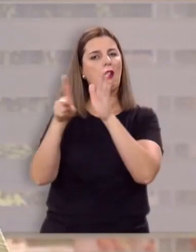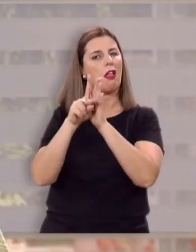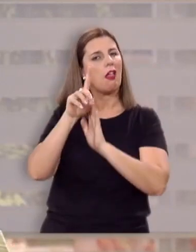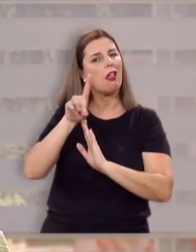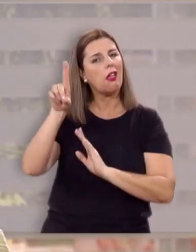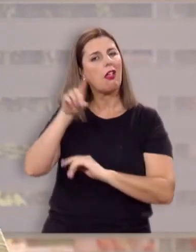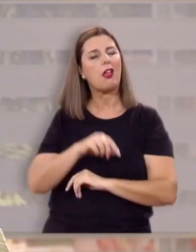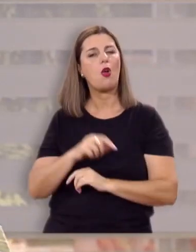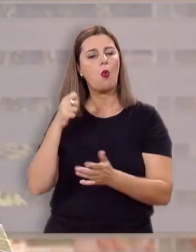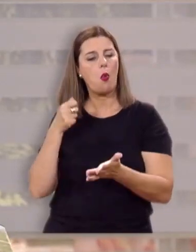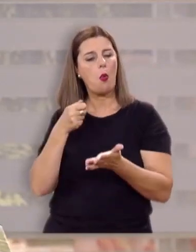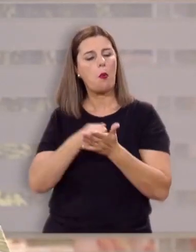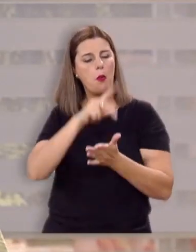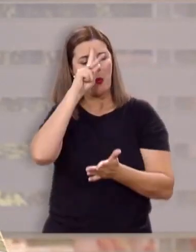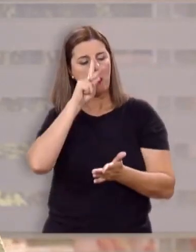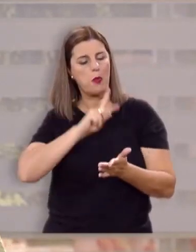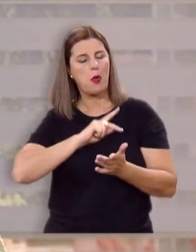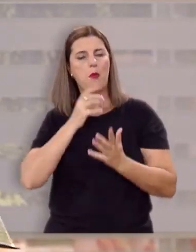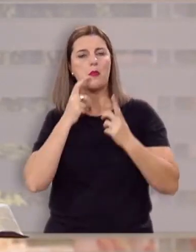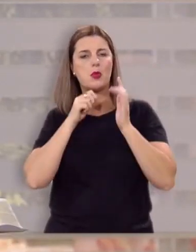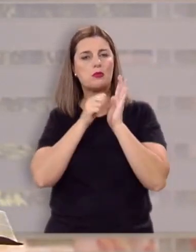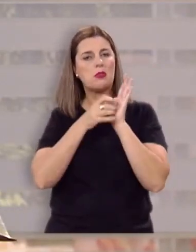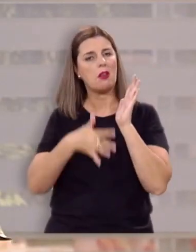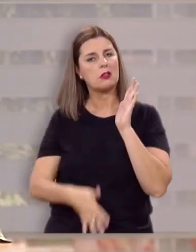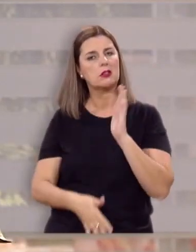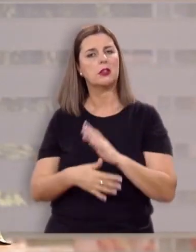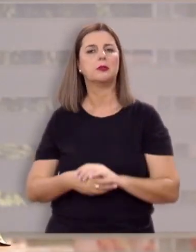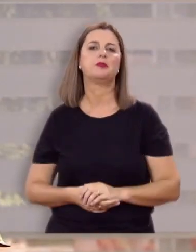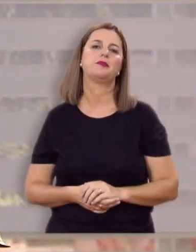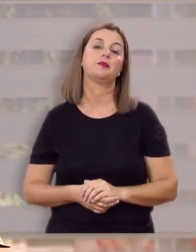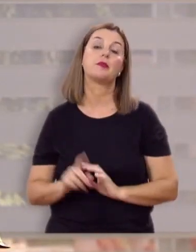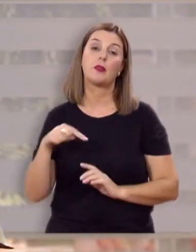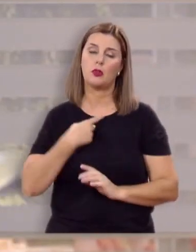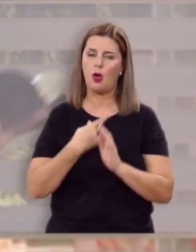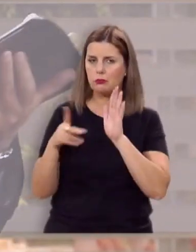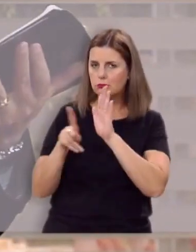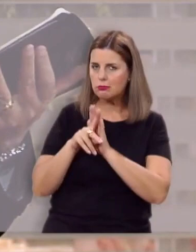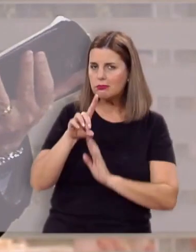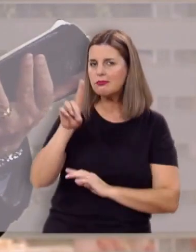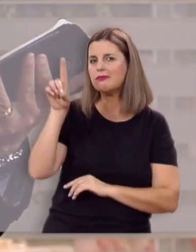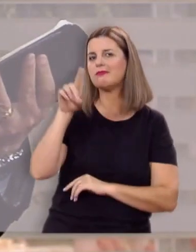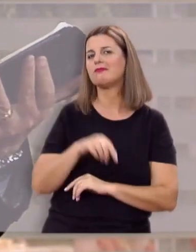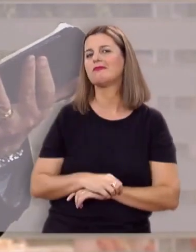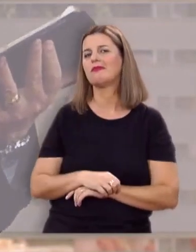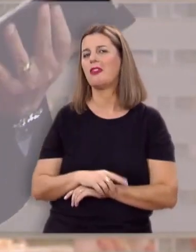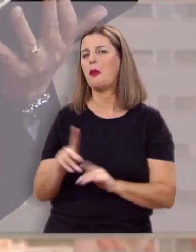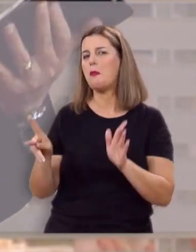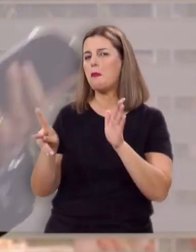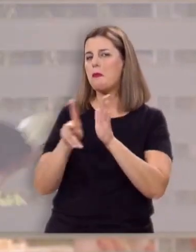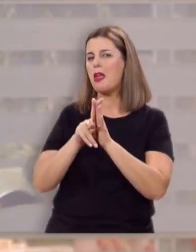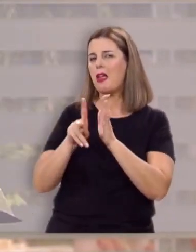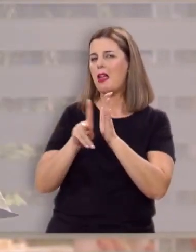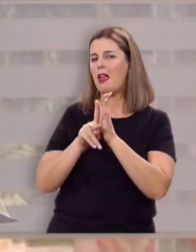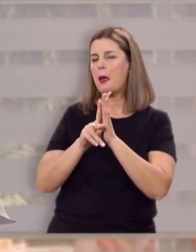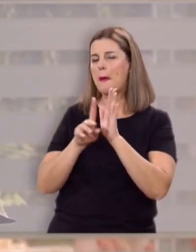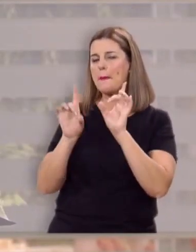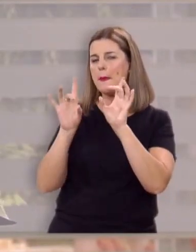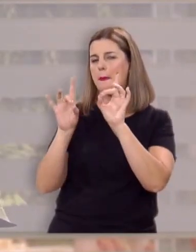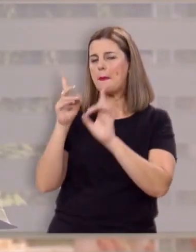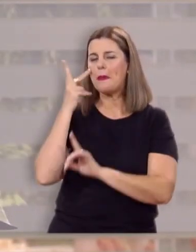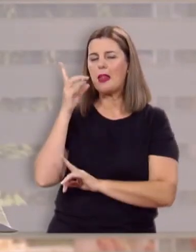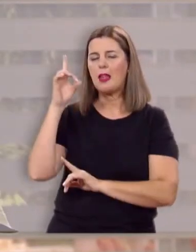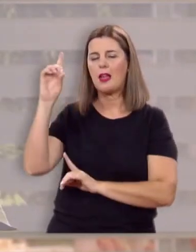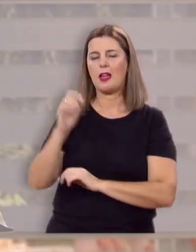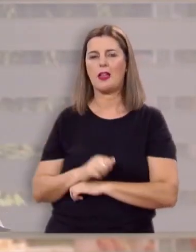ovelhas, que ele comprou com o seu próprio sangue. Nós somos dele, propriedade exclusiva